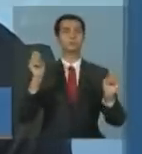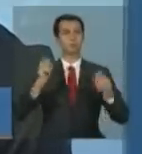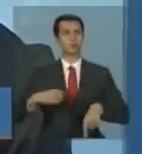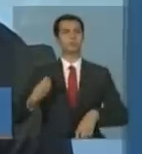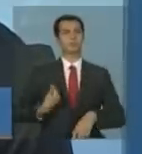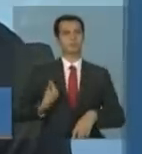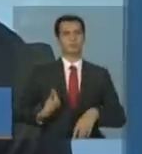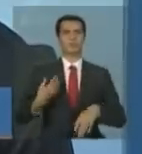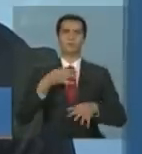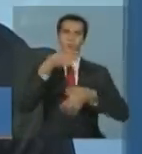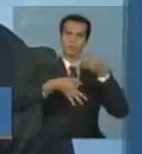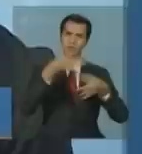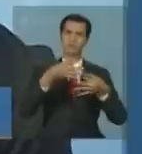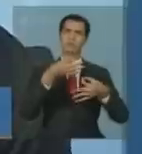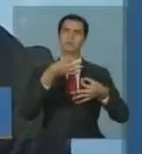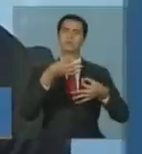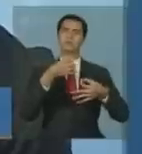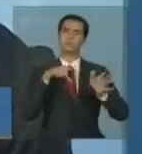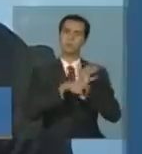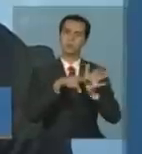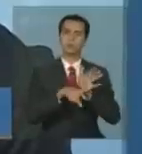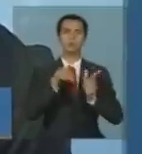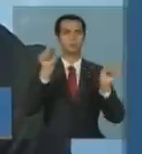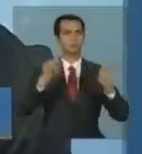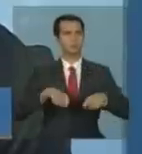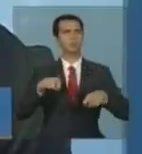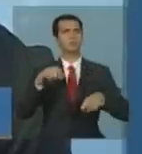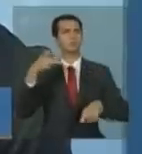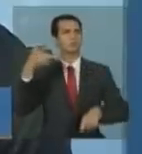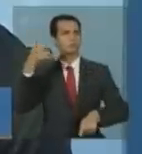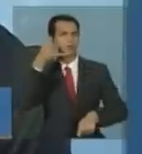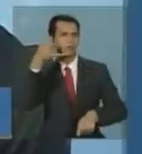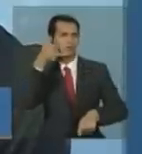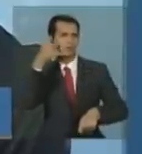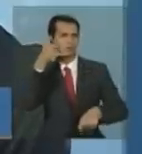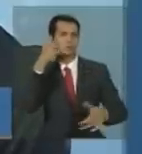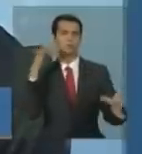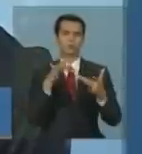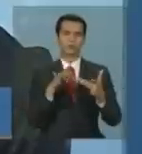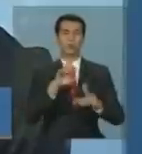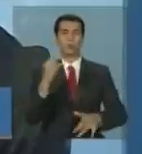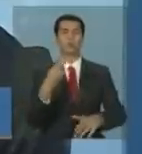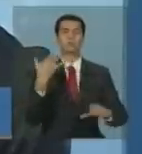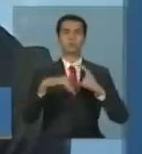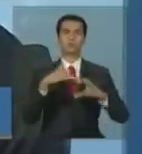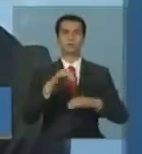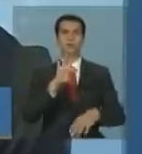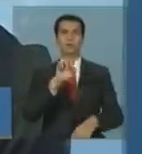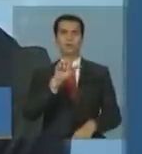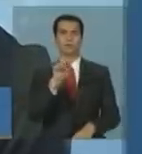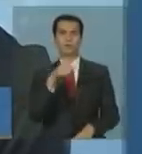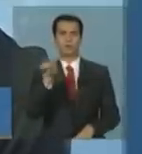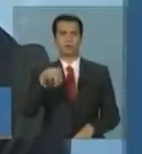Basta ligar 3799-5863, 5864, 5867 ou pelo e-mail